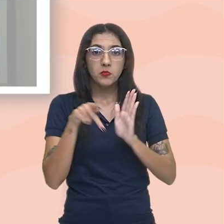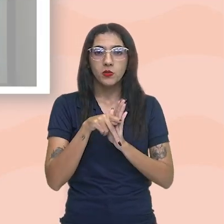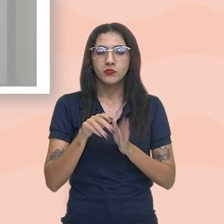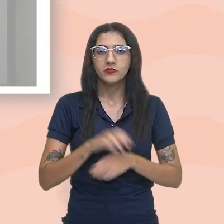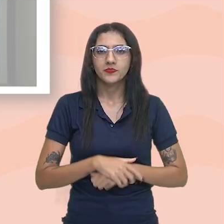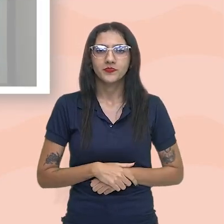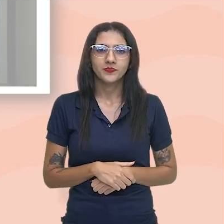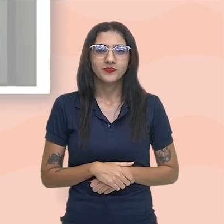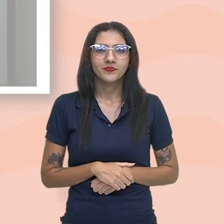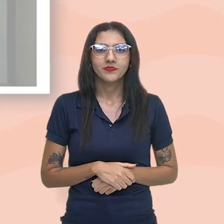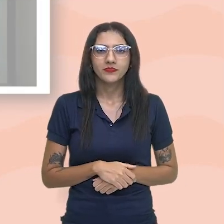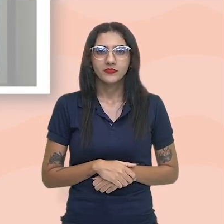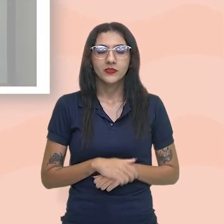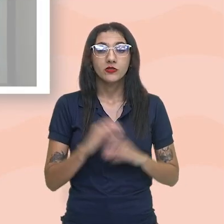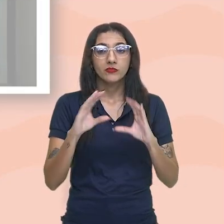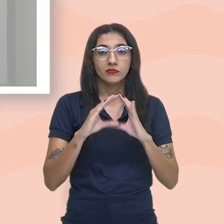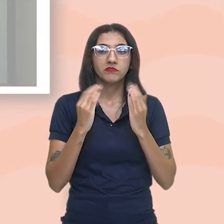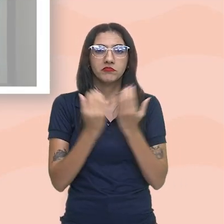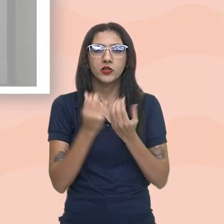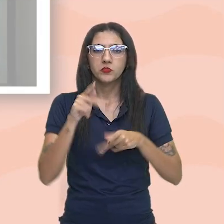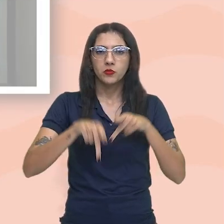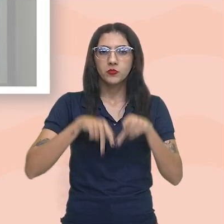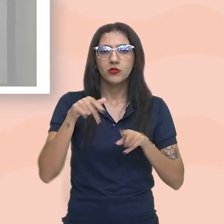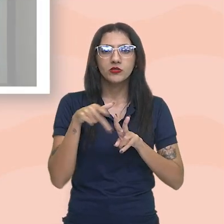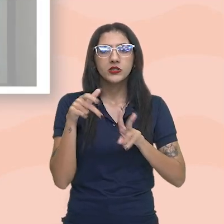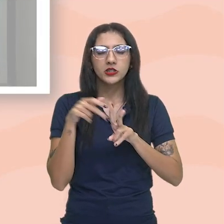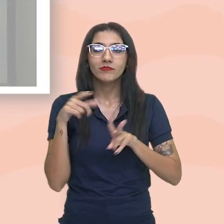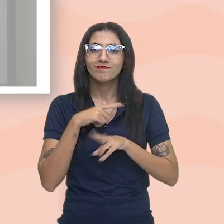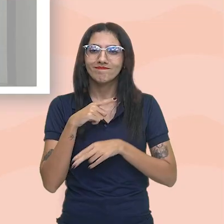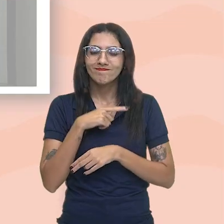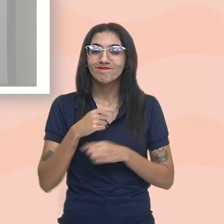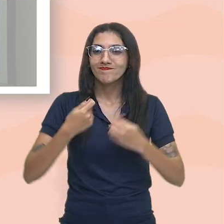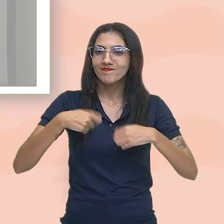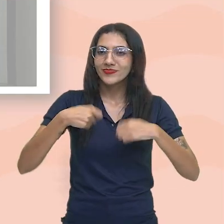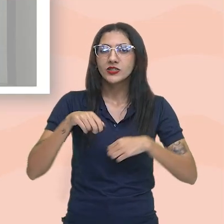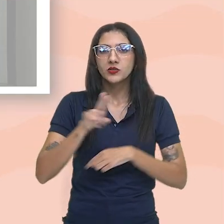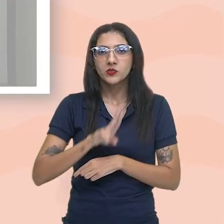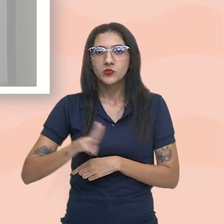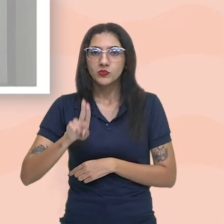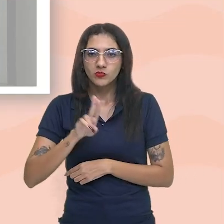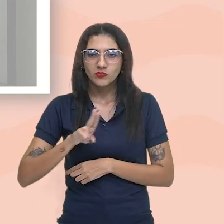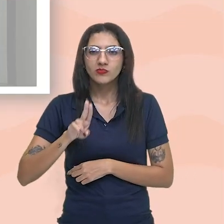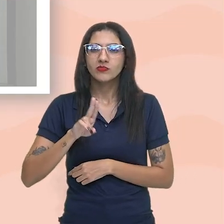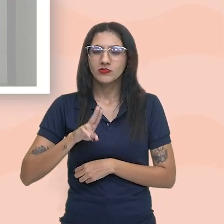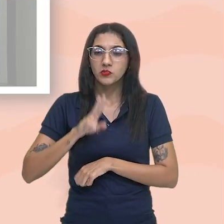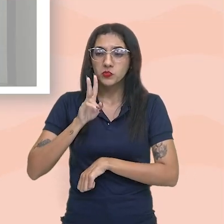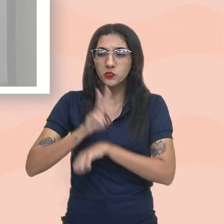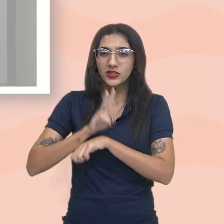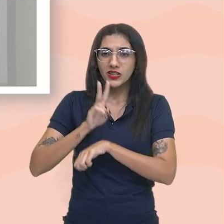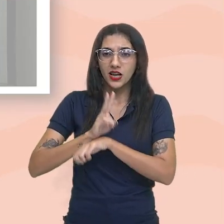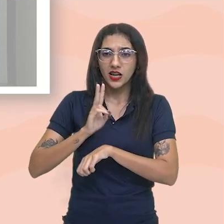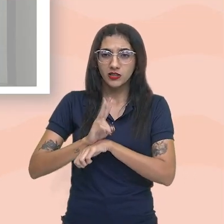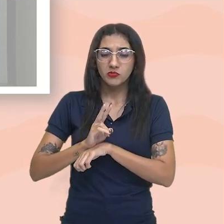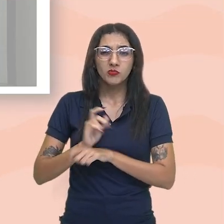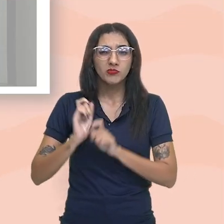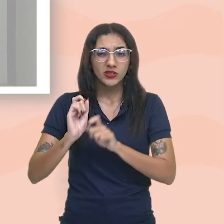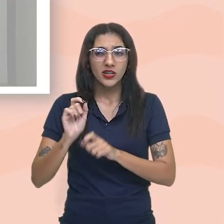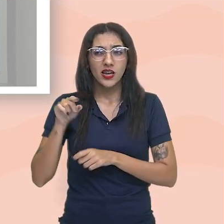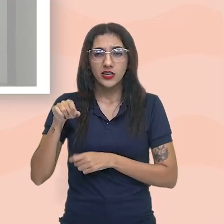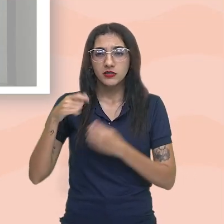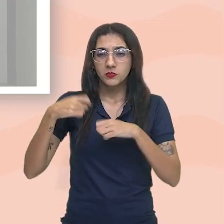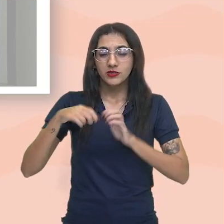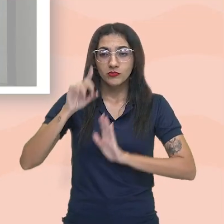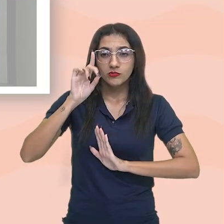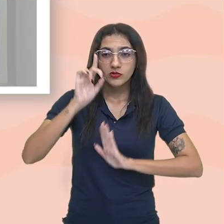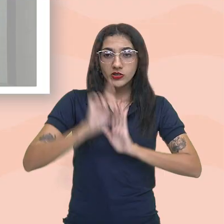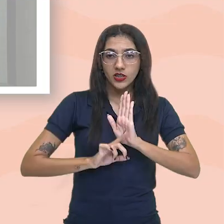As comunidades, os povos indígenas que têm relação com os objetos, eles precisam ter resguardado a eles o direito, né,